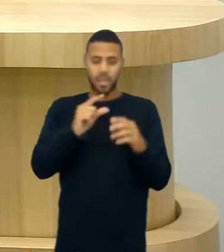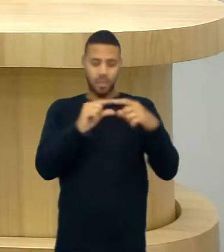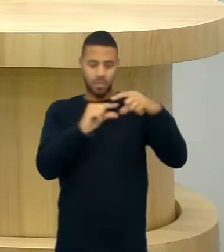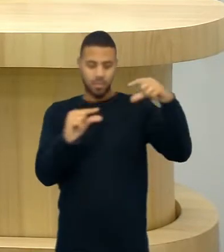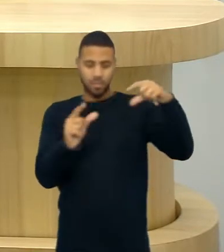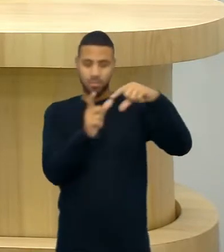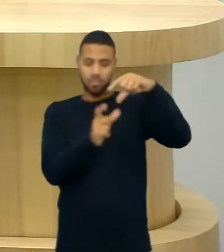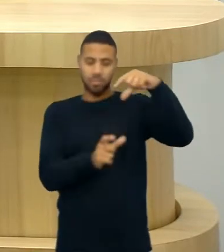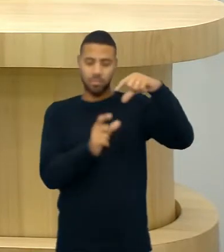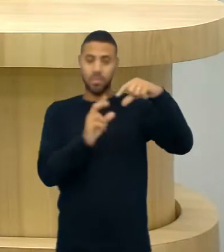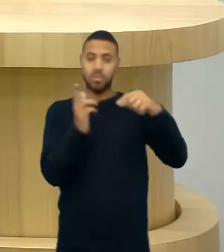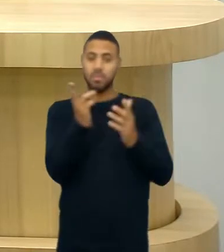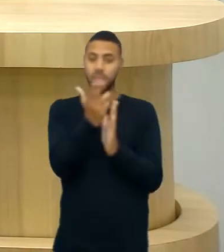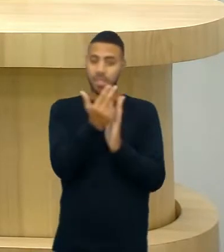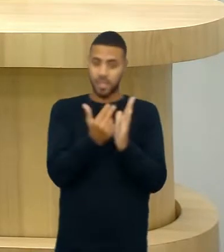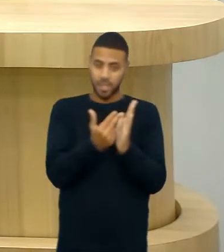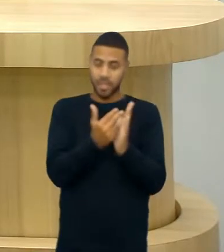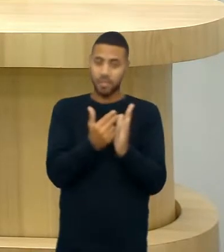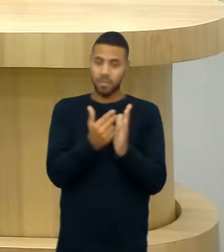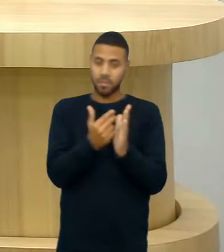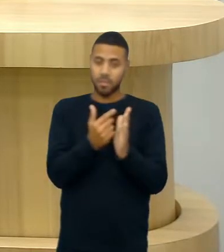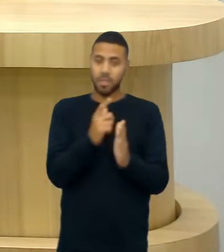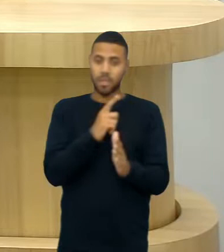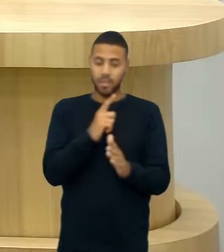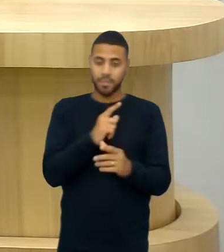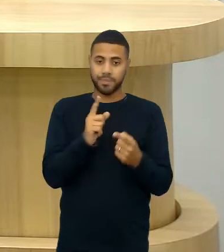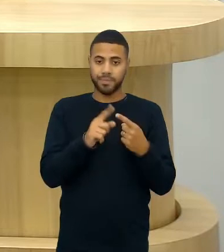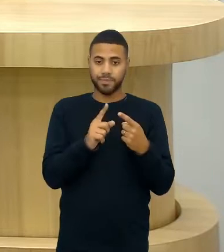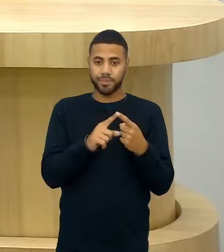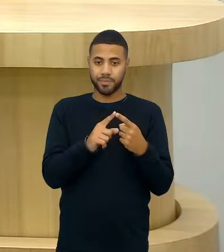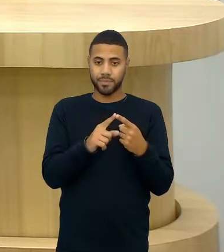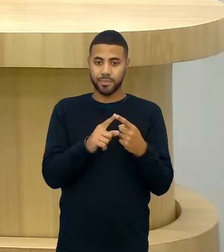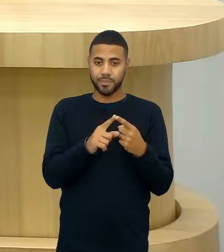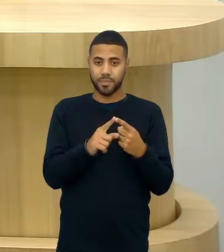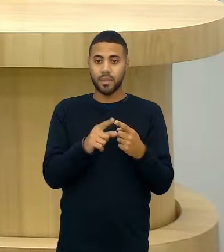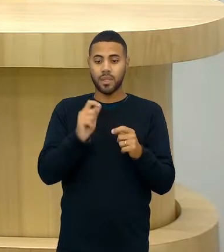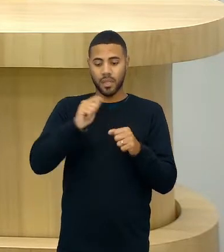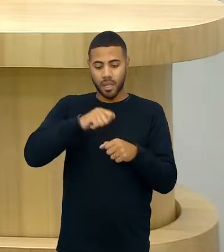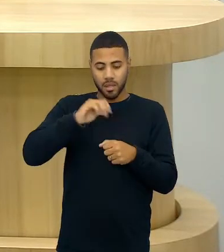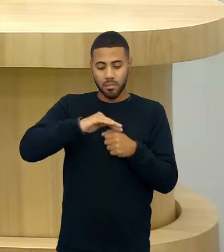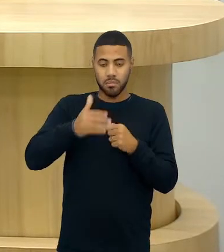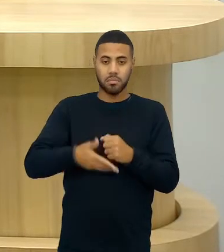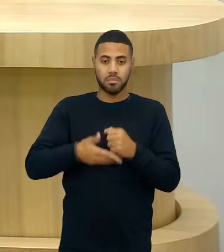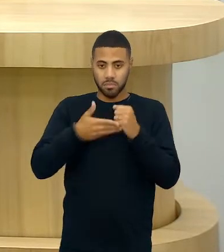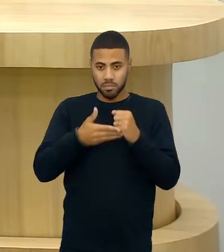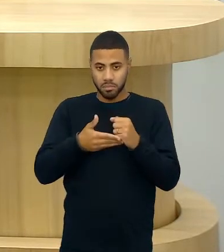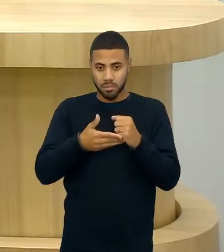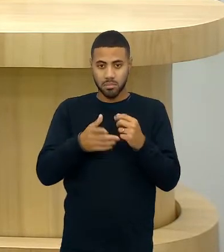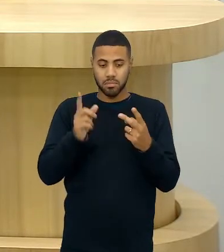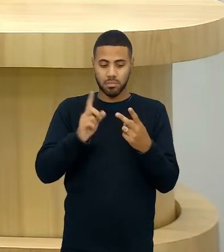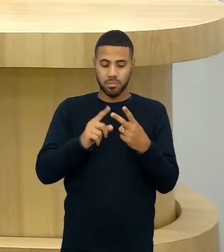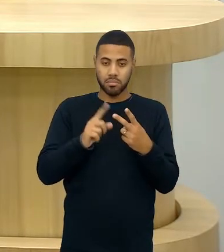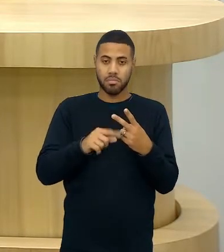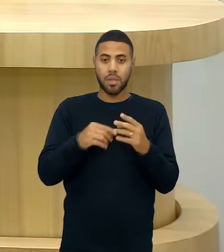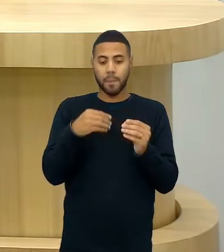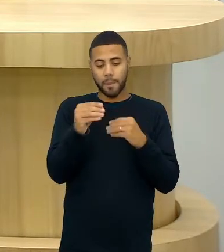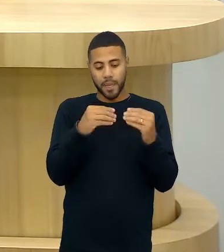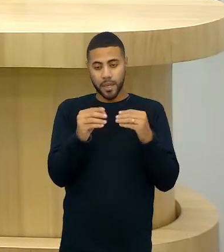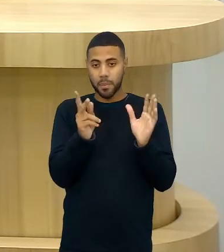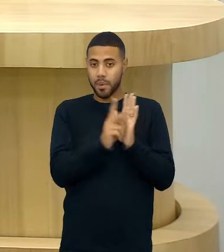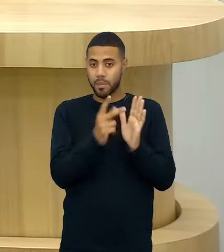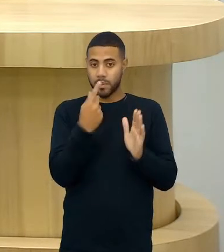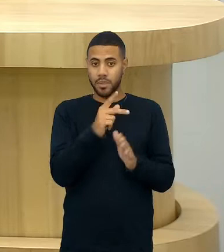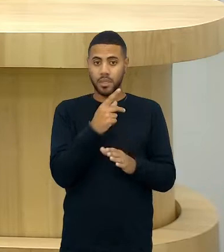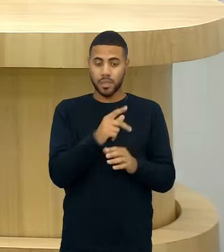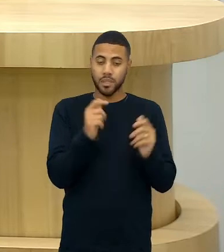nos rótulos dos produtos, né? Então, tem lá se ele é reciclável, se esse plástico, né, ele